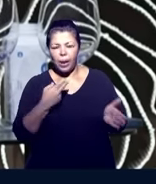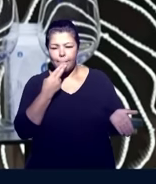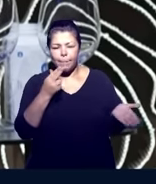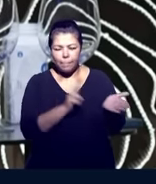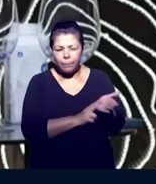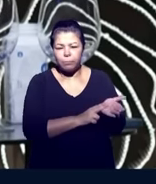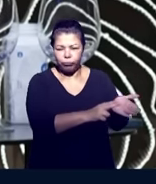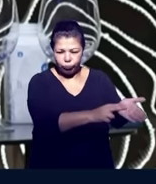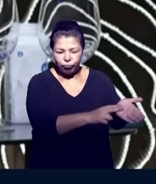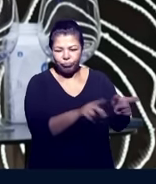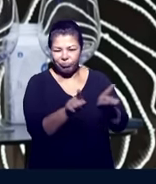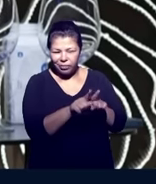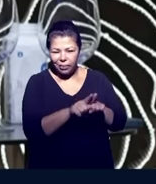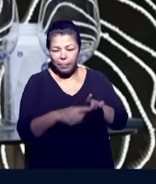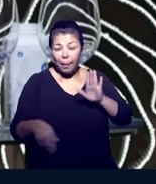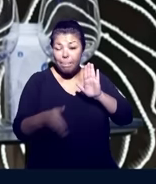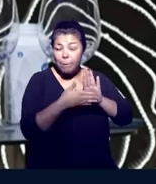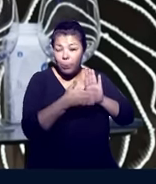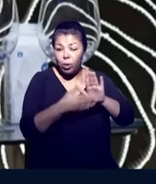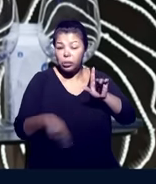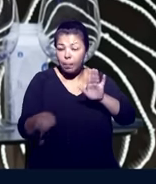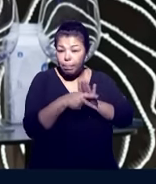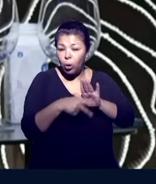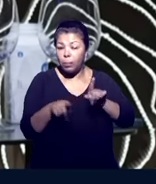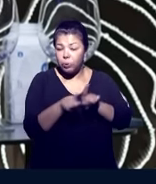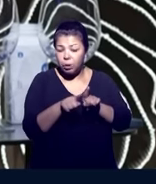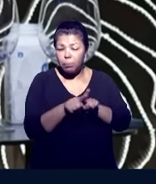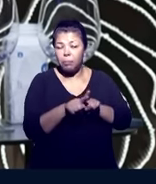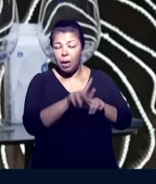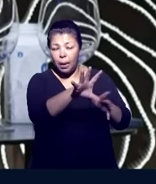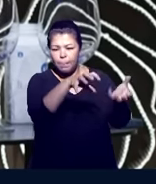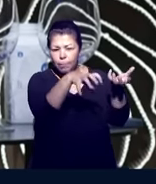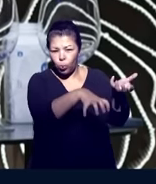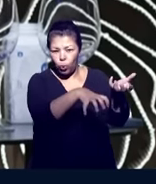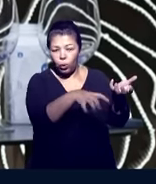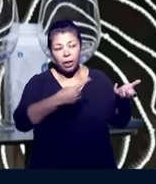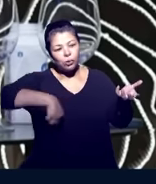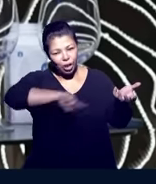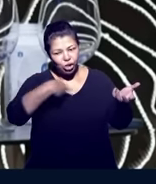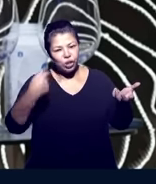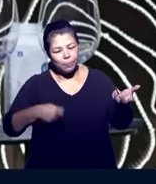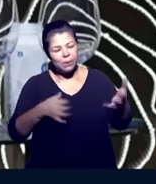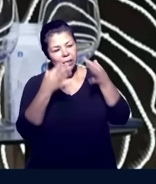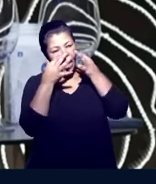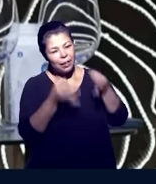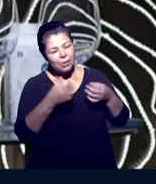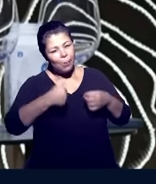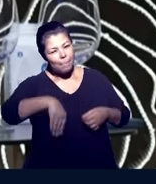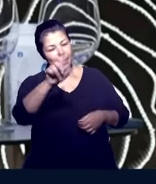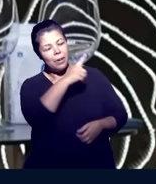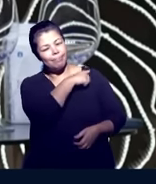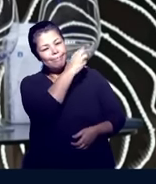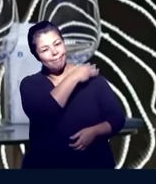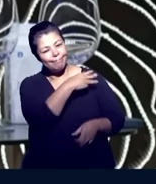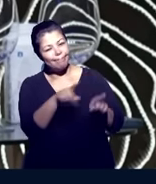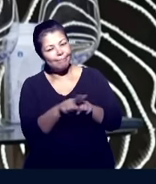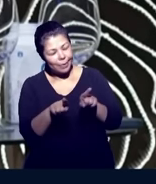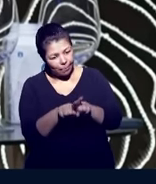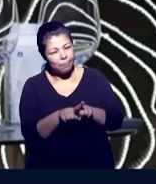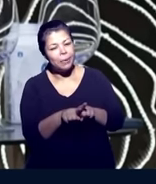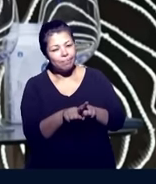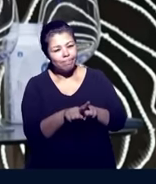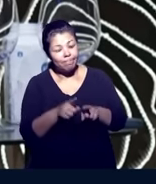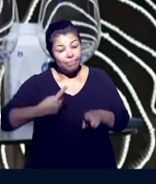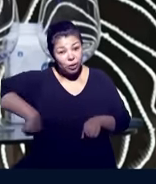vez mas eu diria que toda a atenção pro Ensino Médio é pouca à luz das necessidades da nossa Juventude a